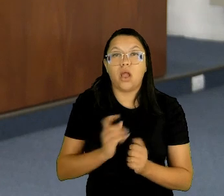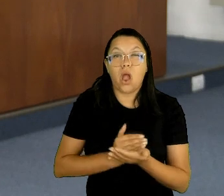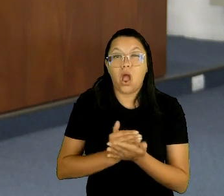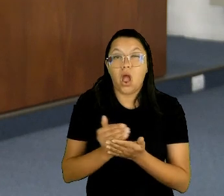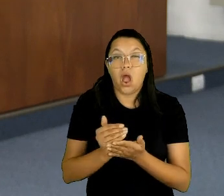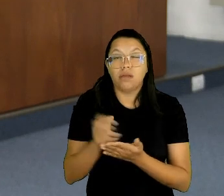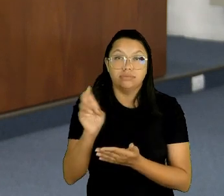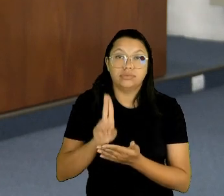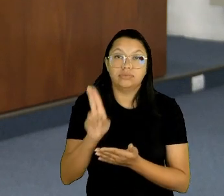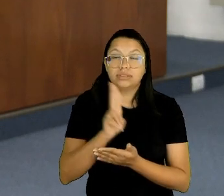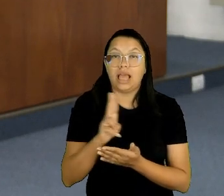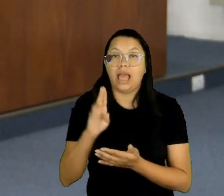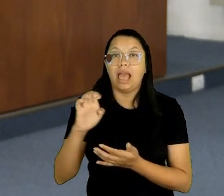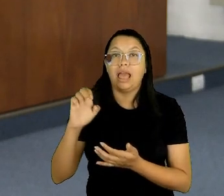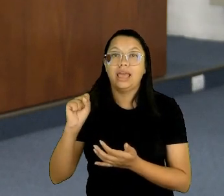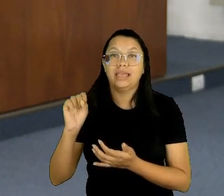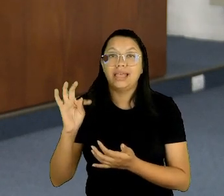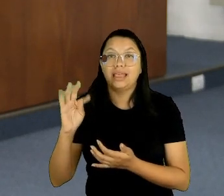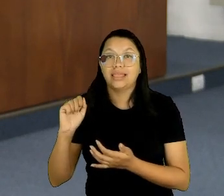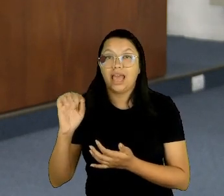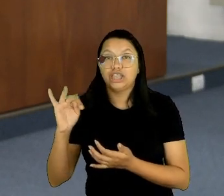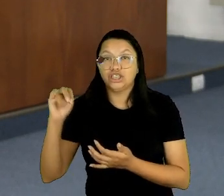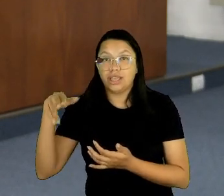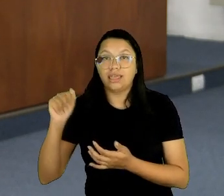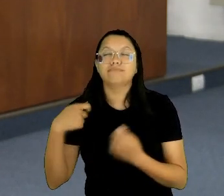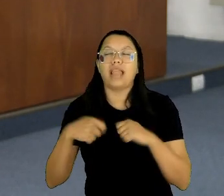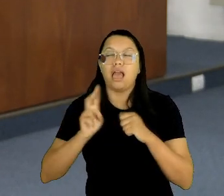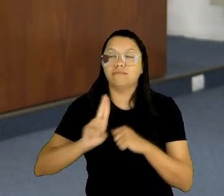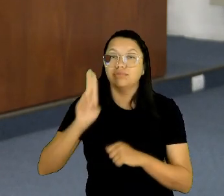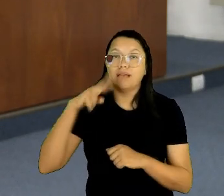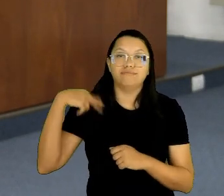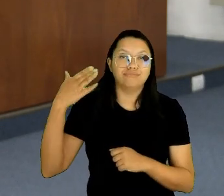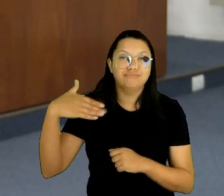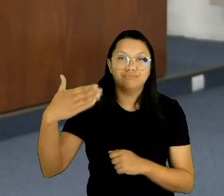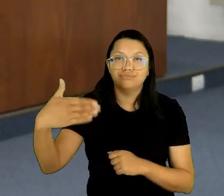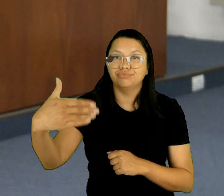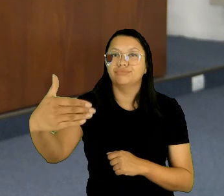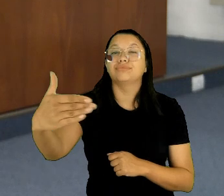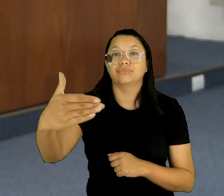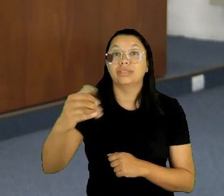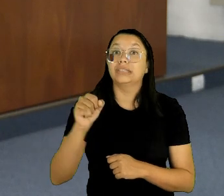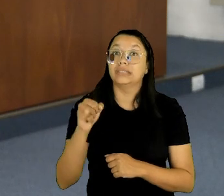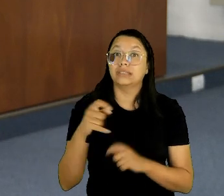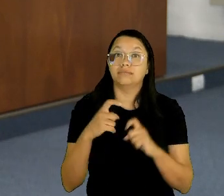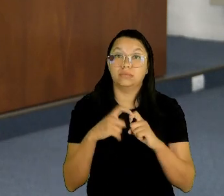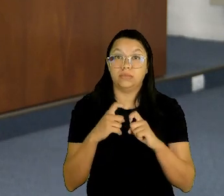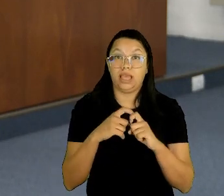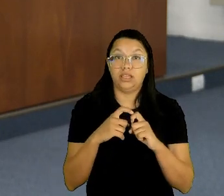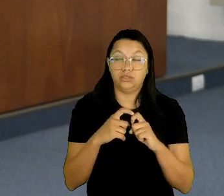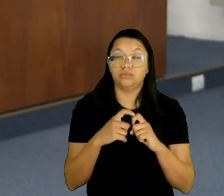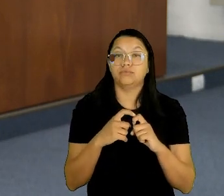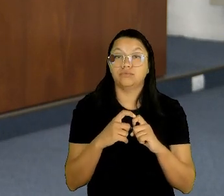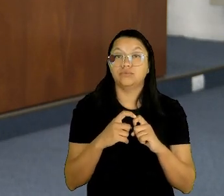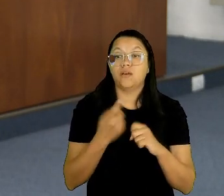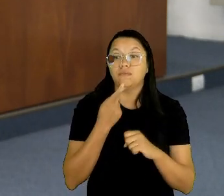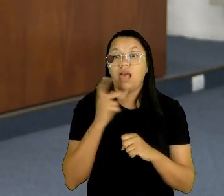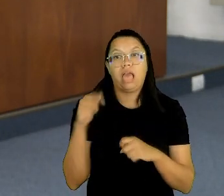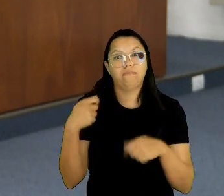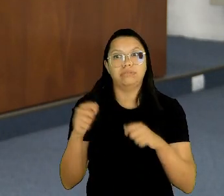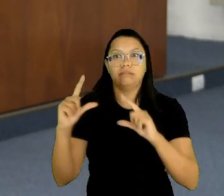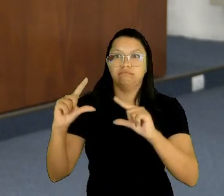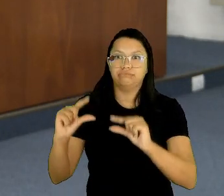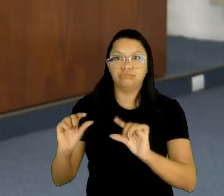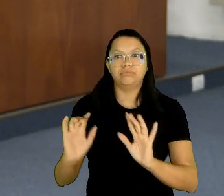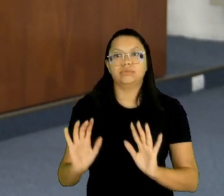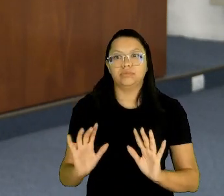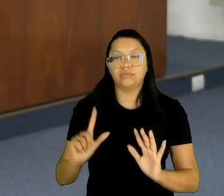é muito provável que o paciente comece a usar a estatina e tenha que usar para o resto da vida, se ele tiver indicação de manter esse